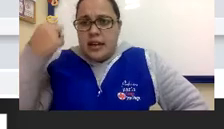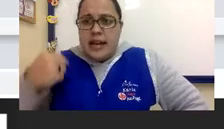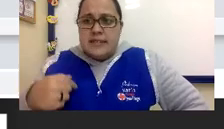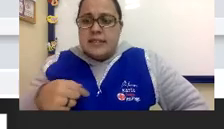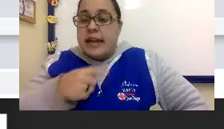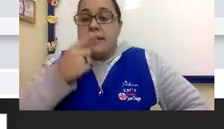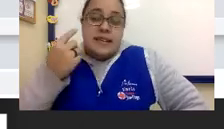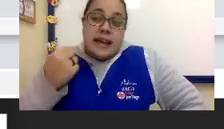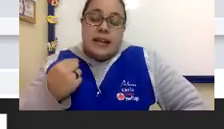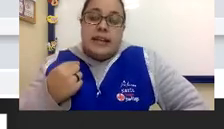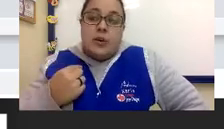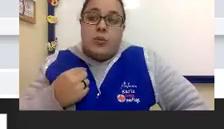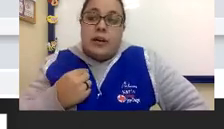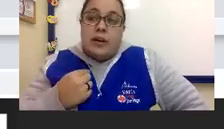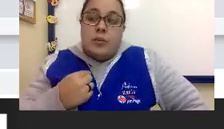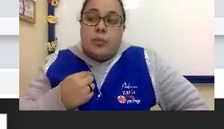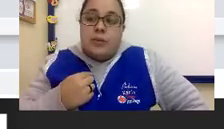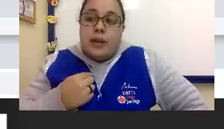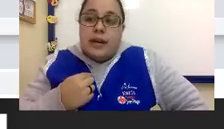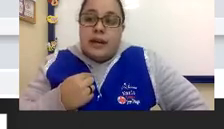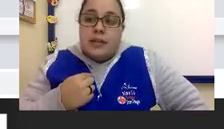que se é que ele tem alguma